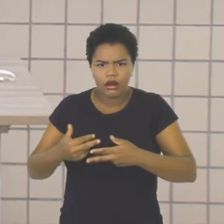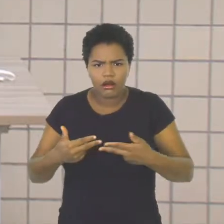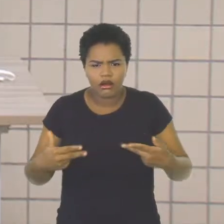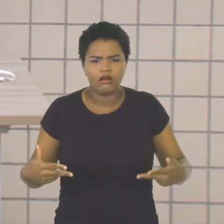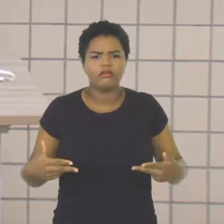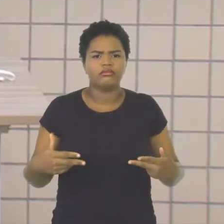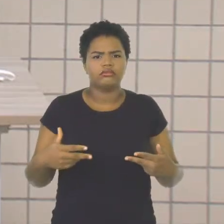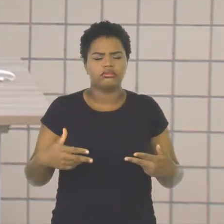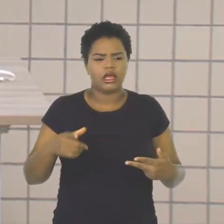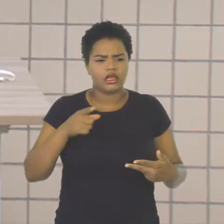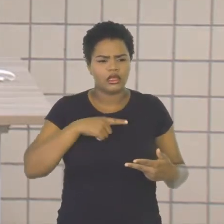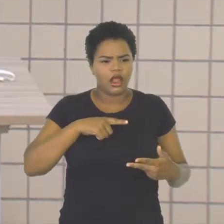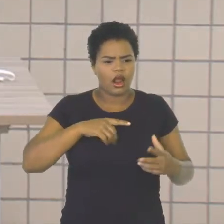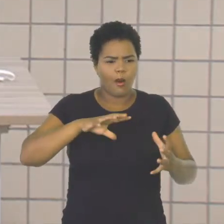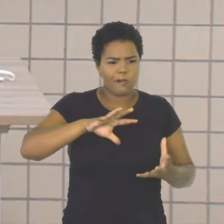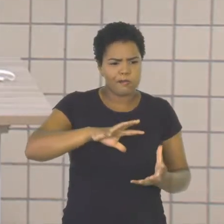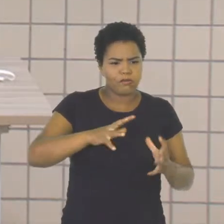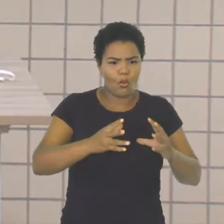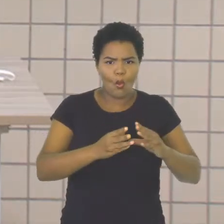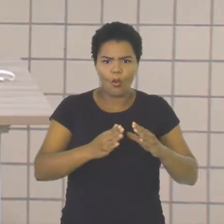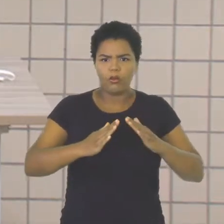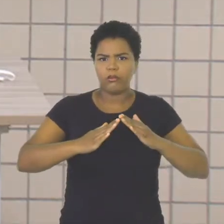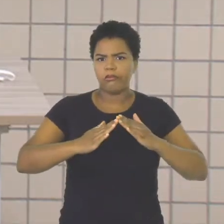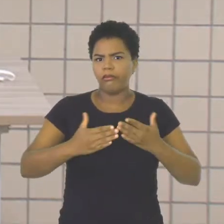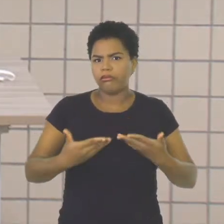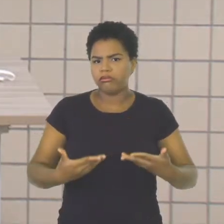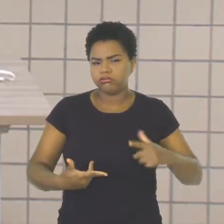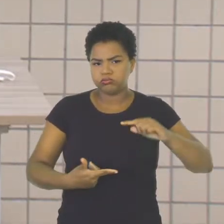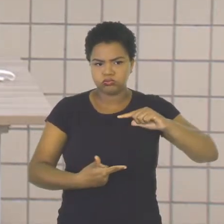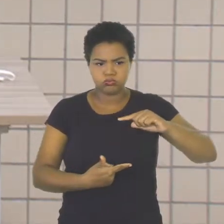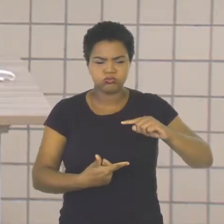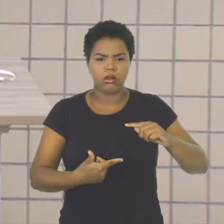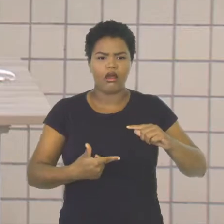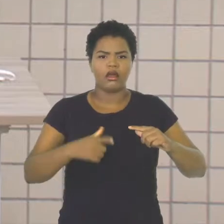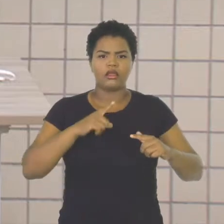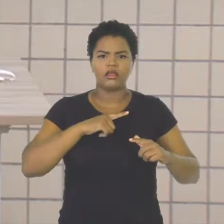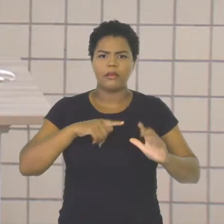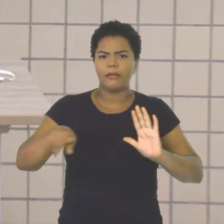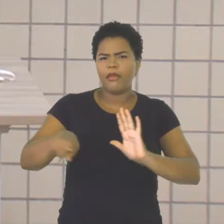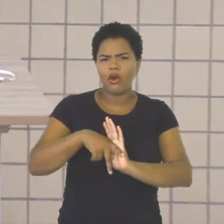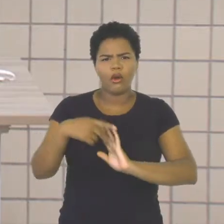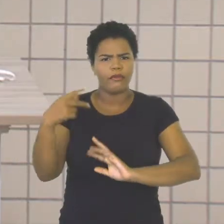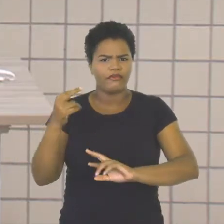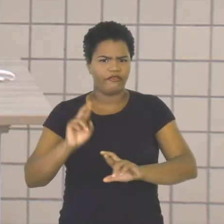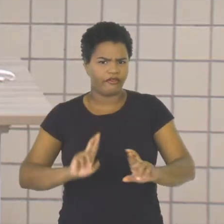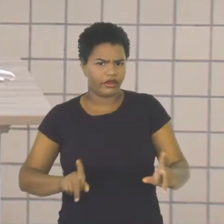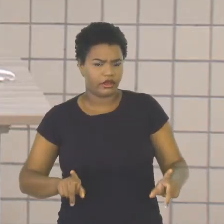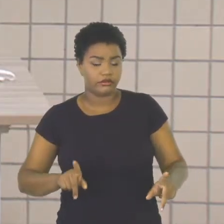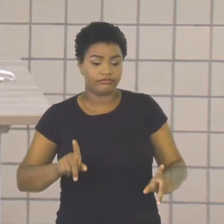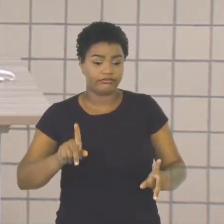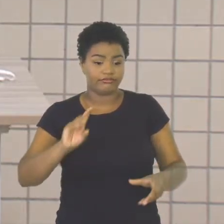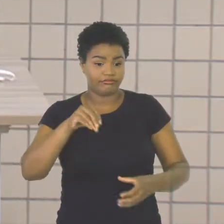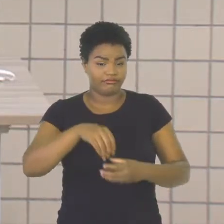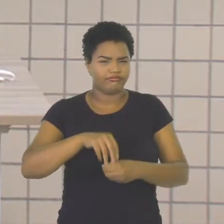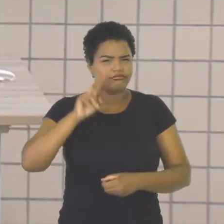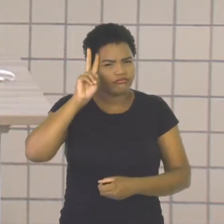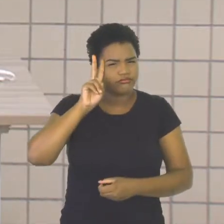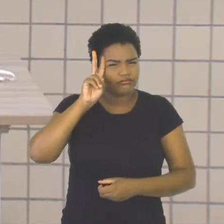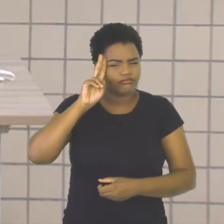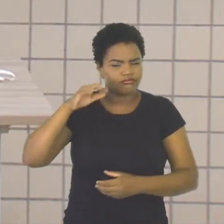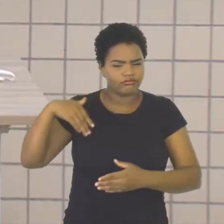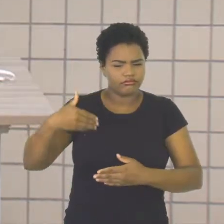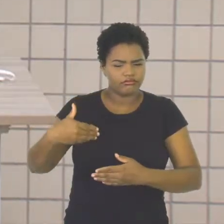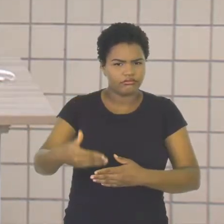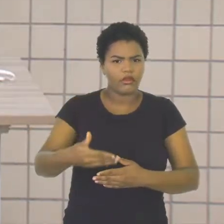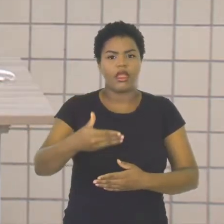formato diferente, uma propriedade diferente. Na história, vários e vários estudiosos